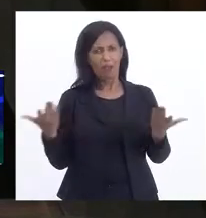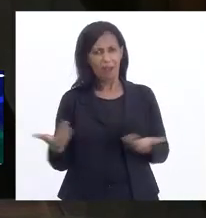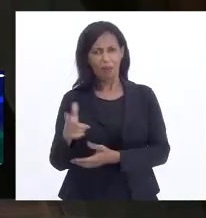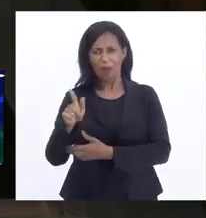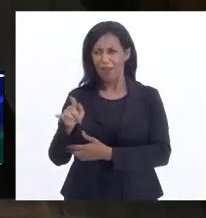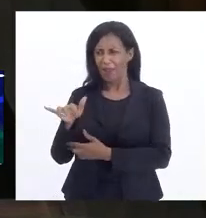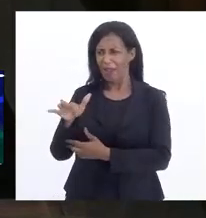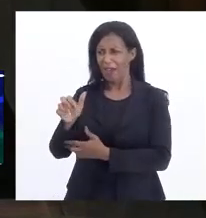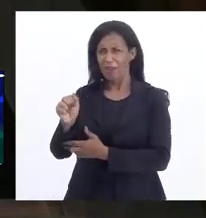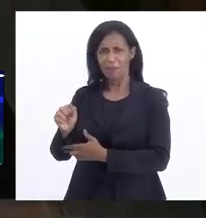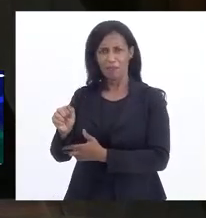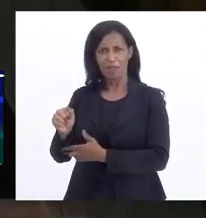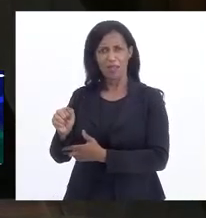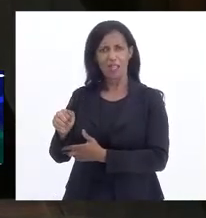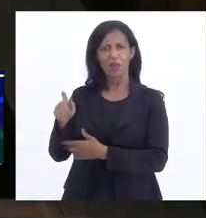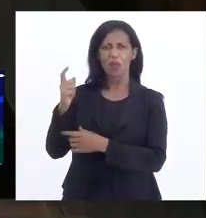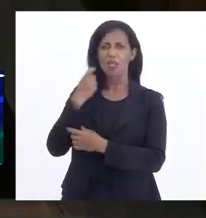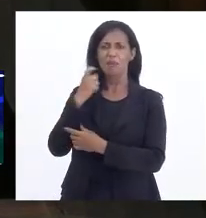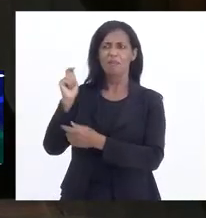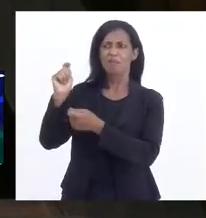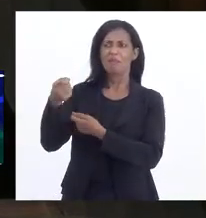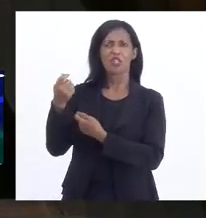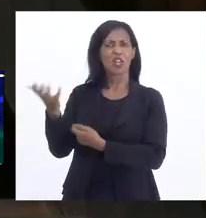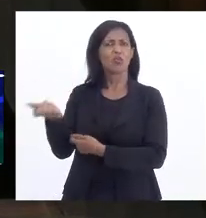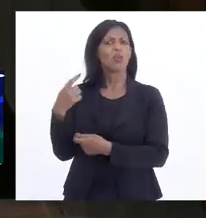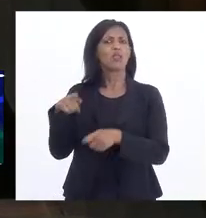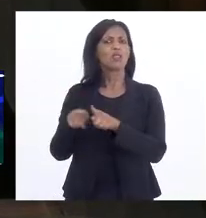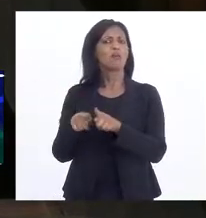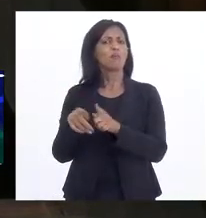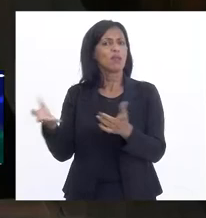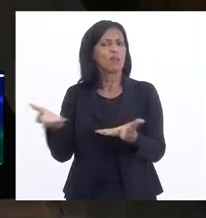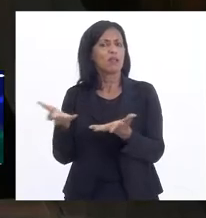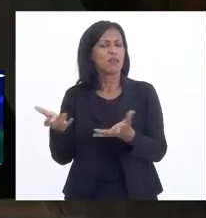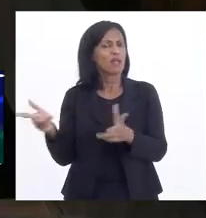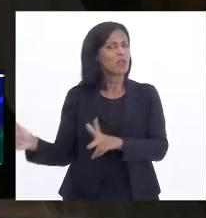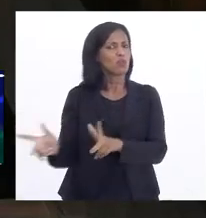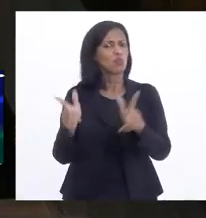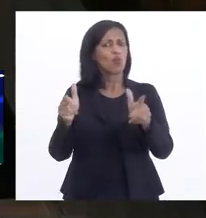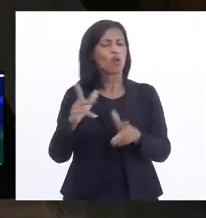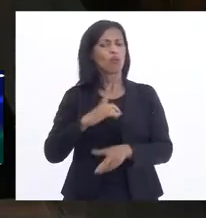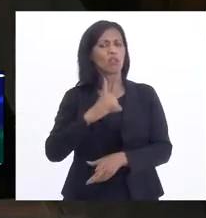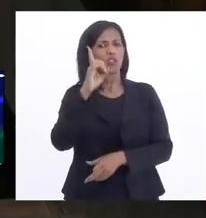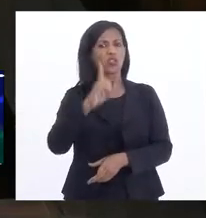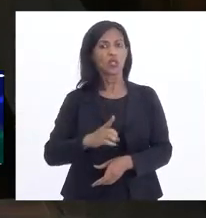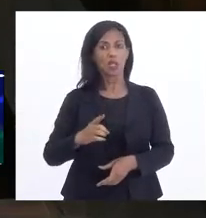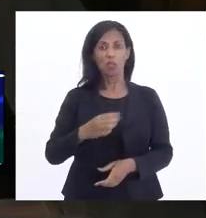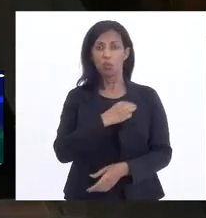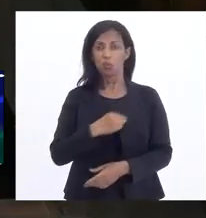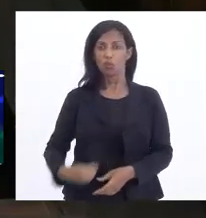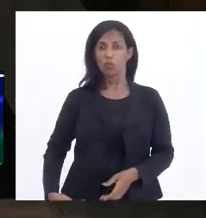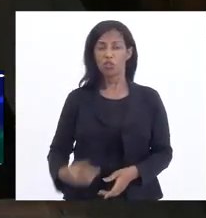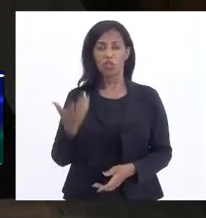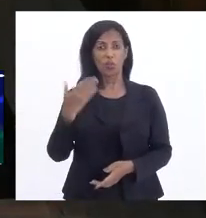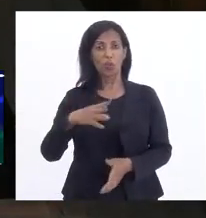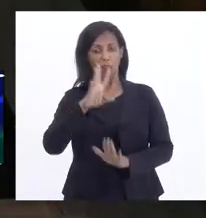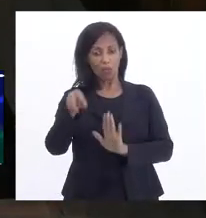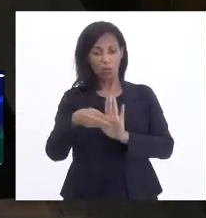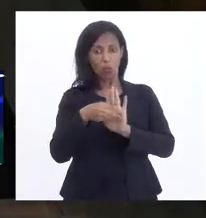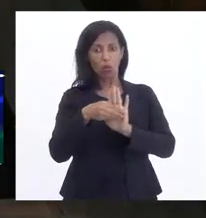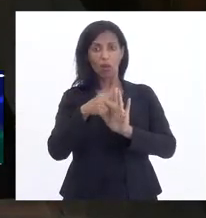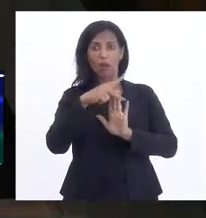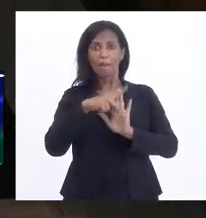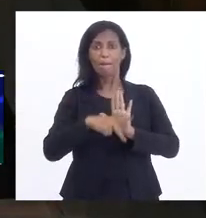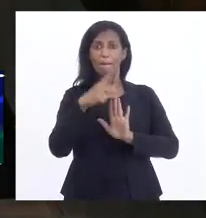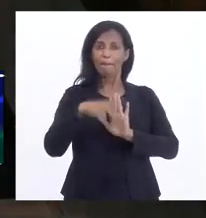e pecuaristas querem essa condição. Eu chamo a atenção, e o Ministério agora está negando, porque entrou na pauta,